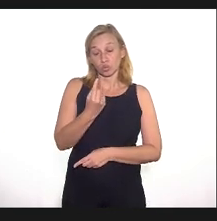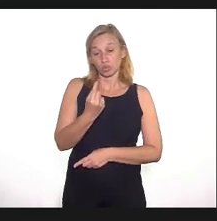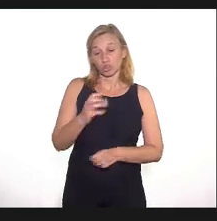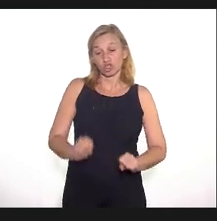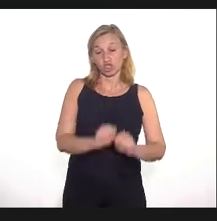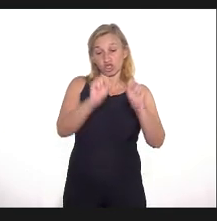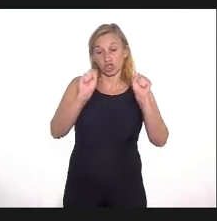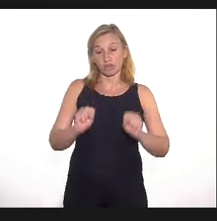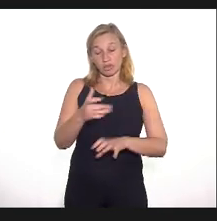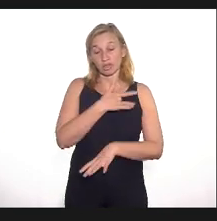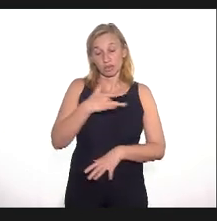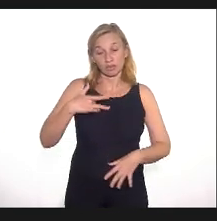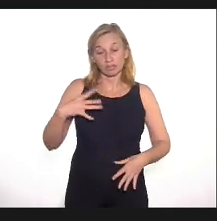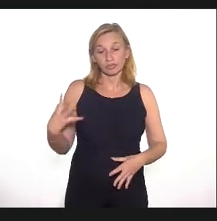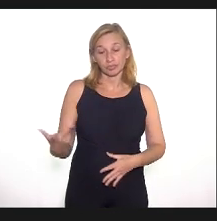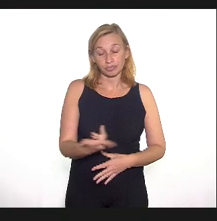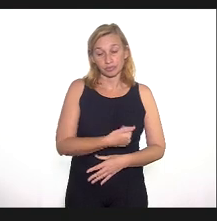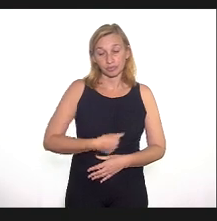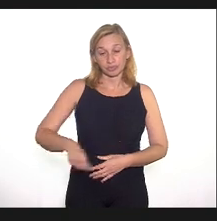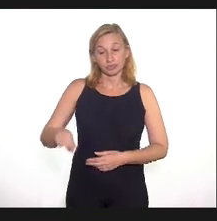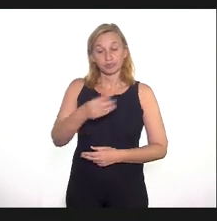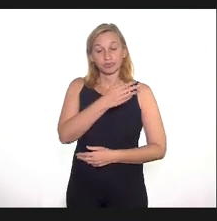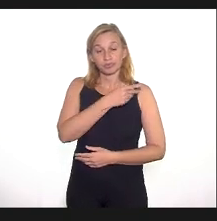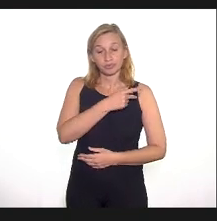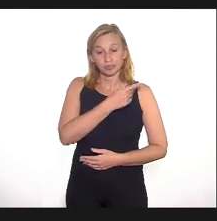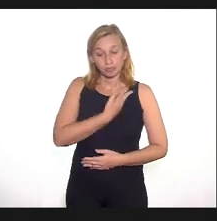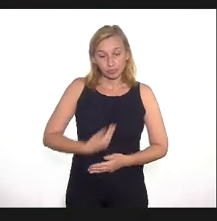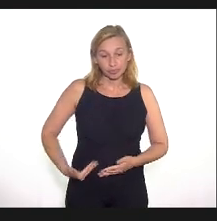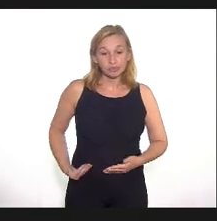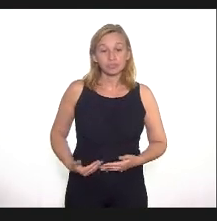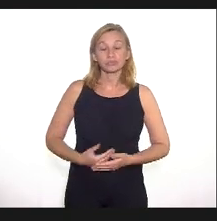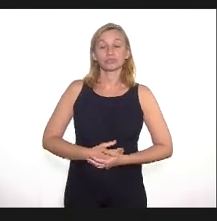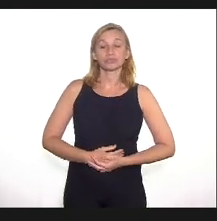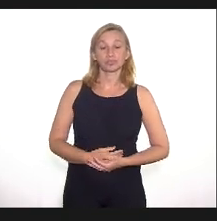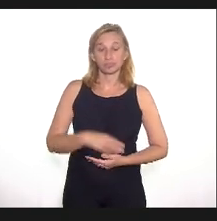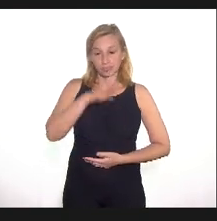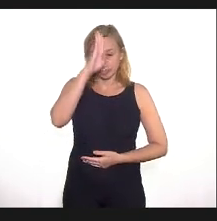de qualidade, público, gratuito,